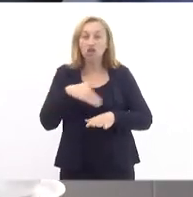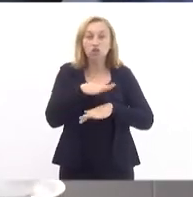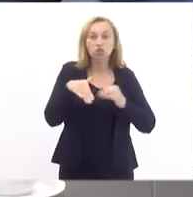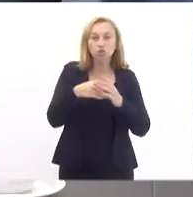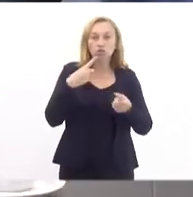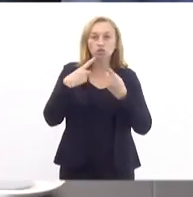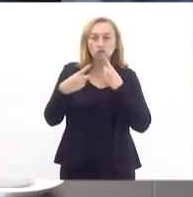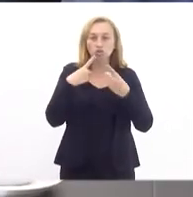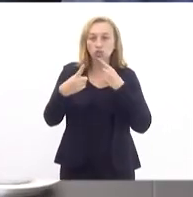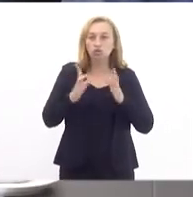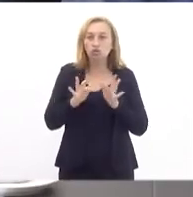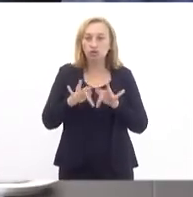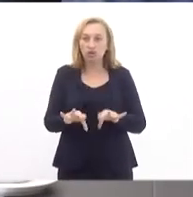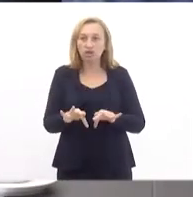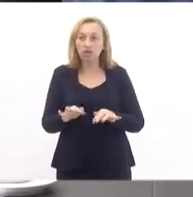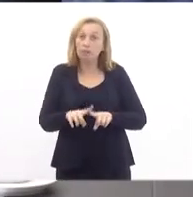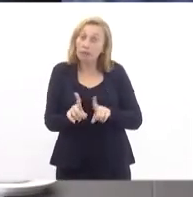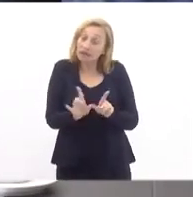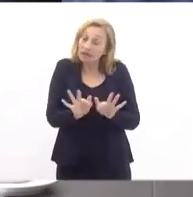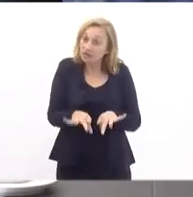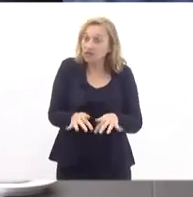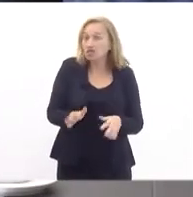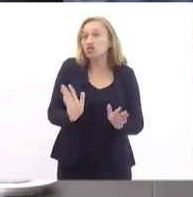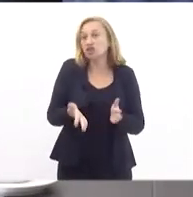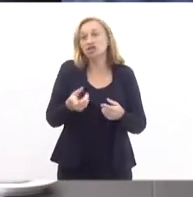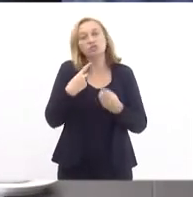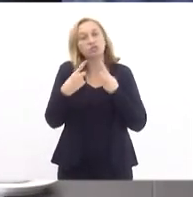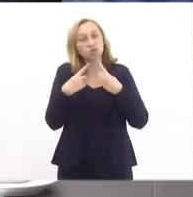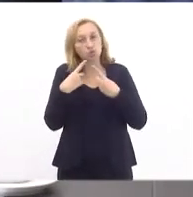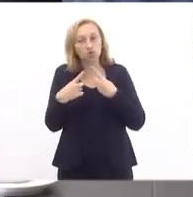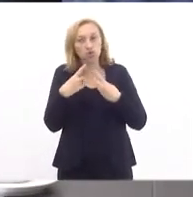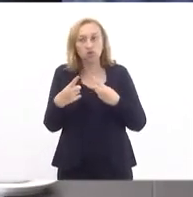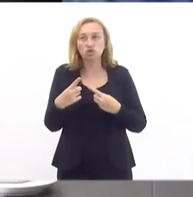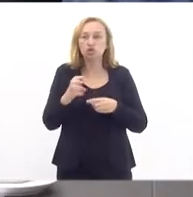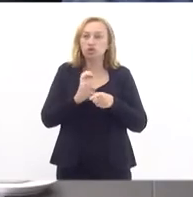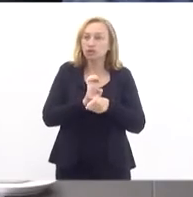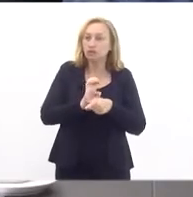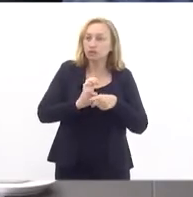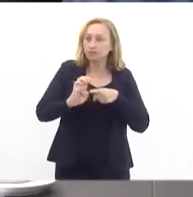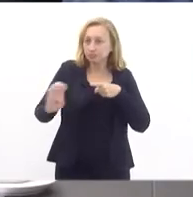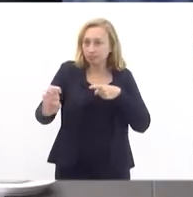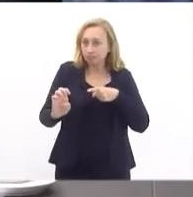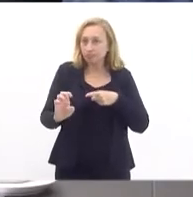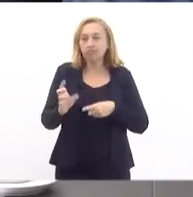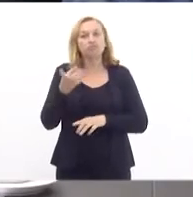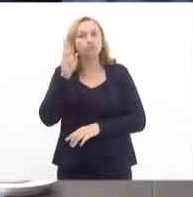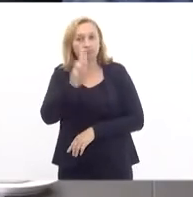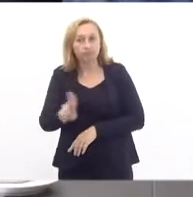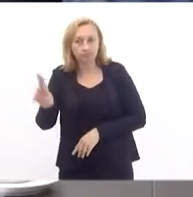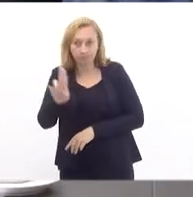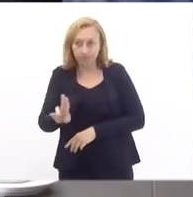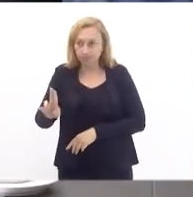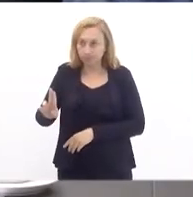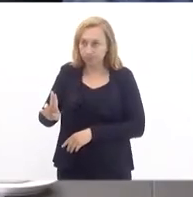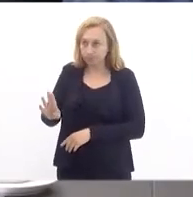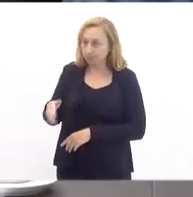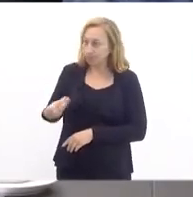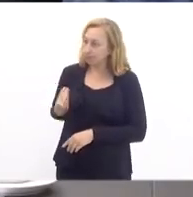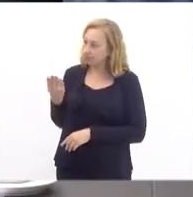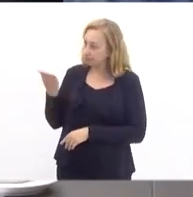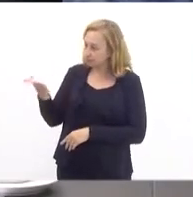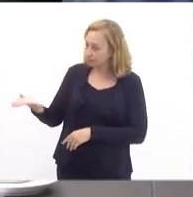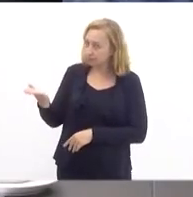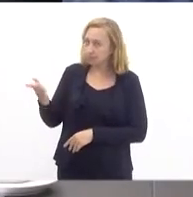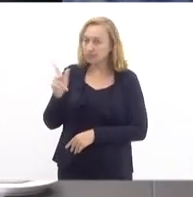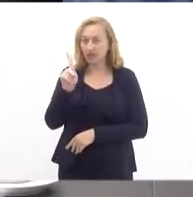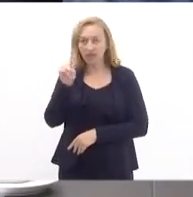se finalizou, mas, enfim, como está sendo discutido isso tudo, esse expresso, acho que o usuário tá, a usuária aqui presente, doutora, a